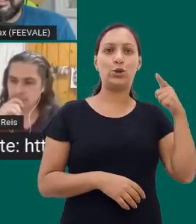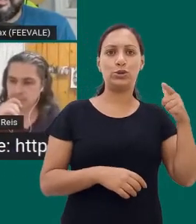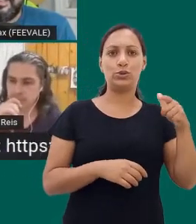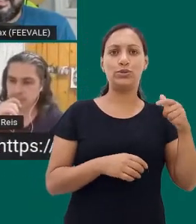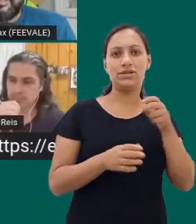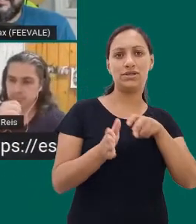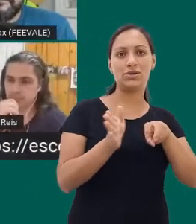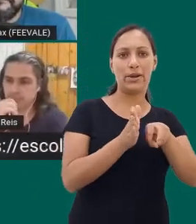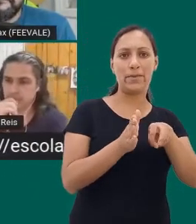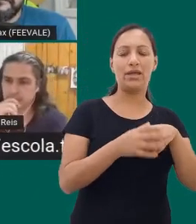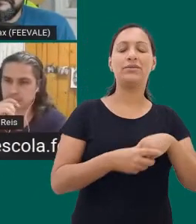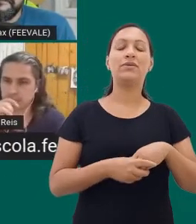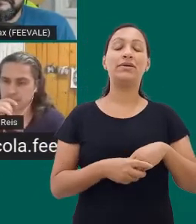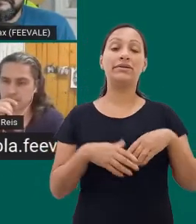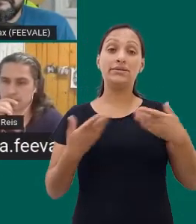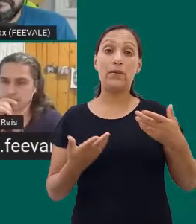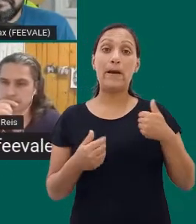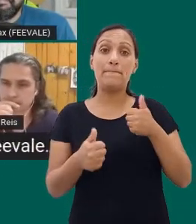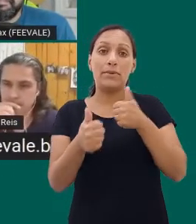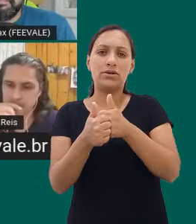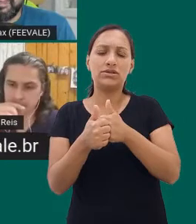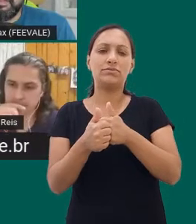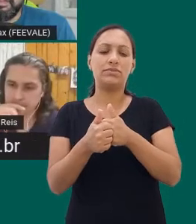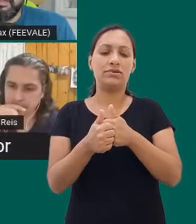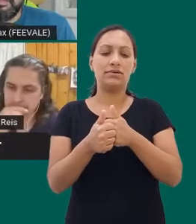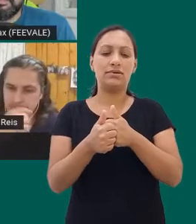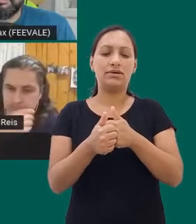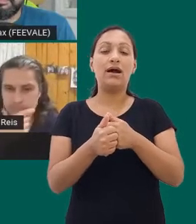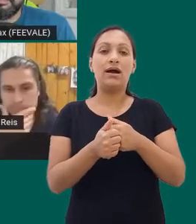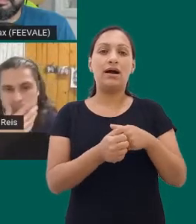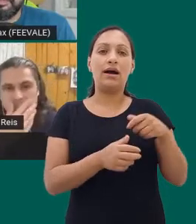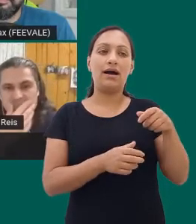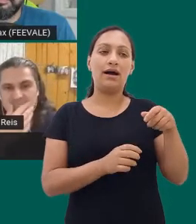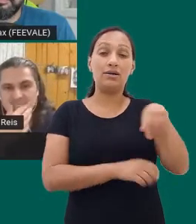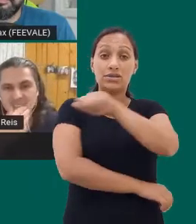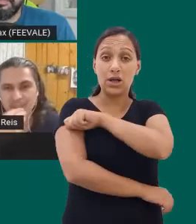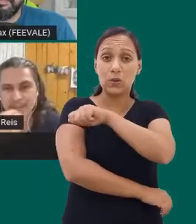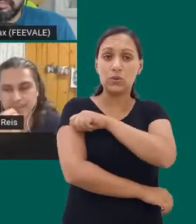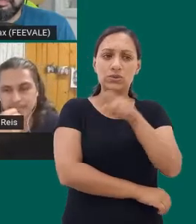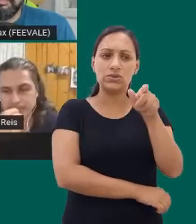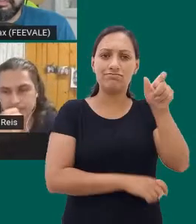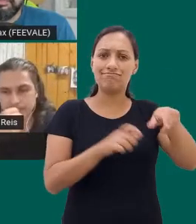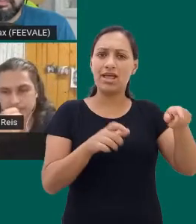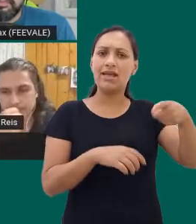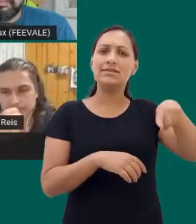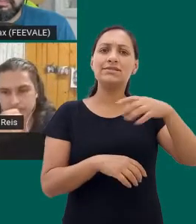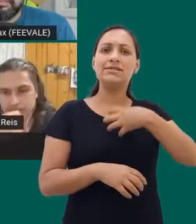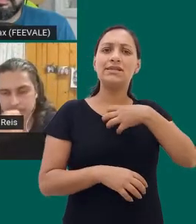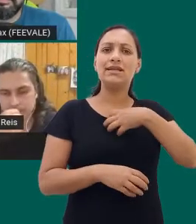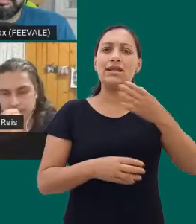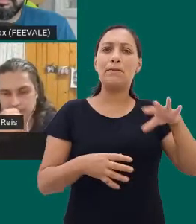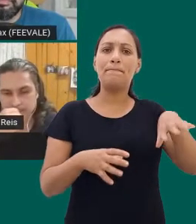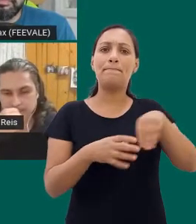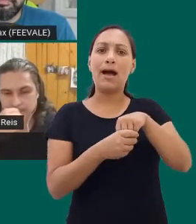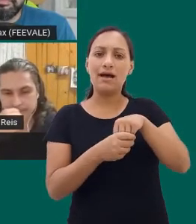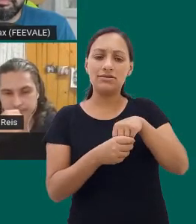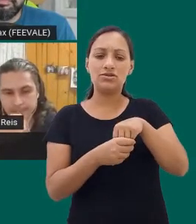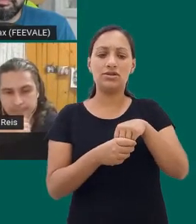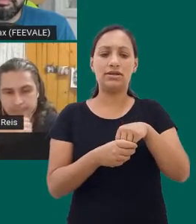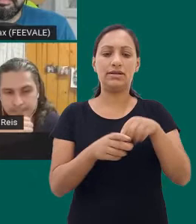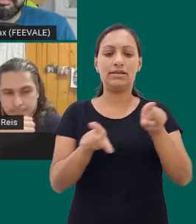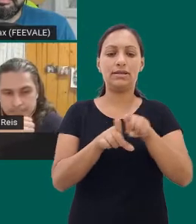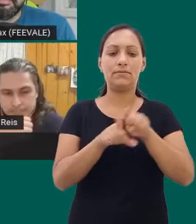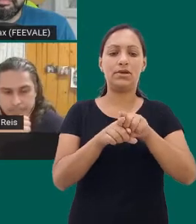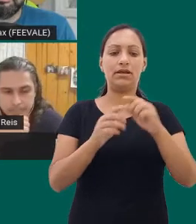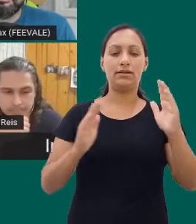coisa mais próxima, né? A gurizada se sente parte desse mentor. Então, é muito legal. E na pandemia, a gente provou, assim,